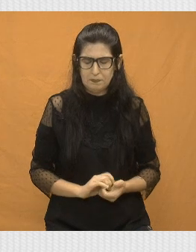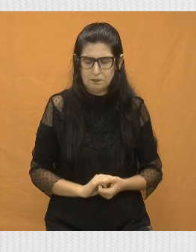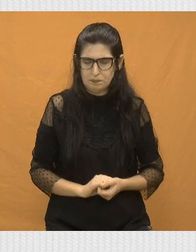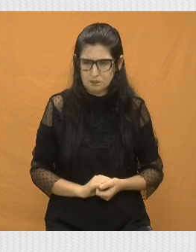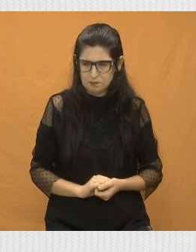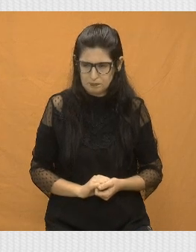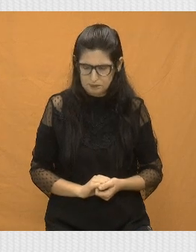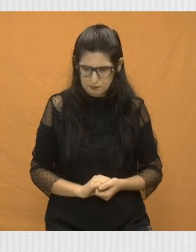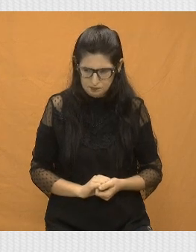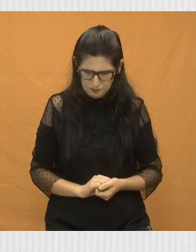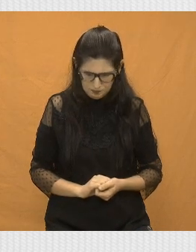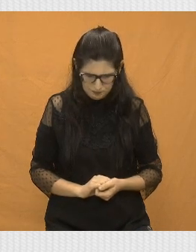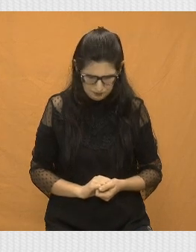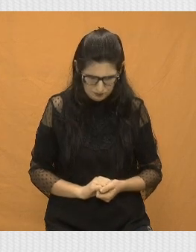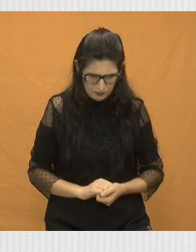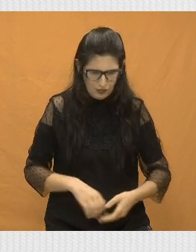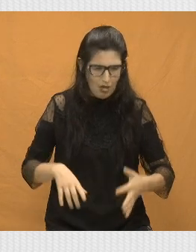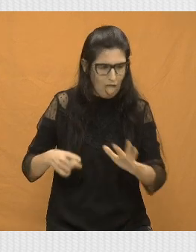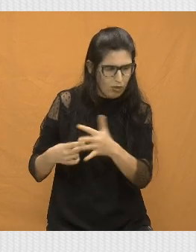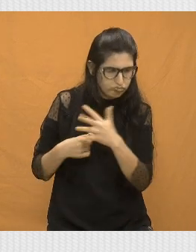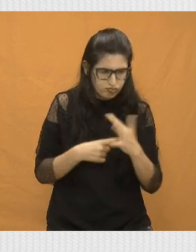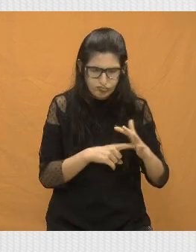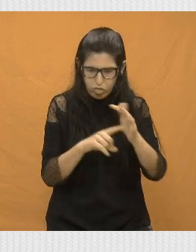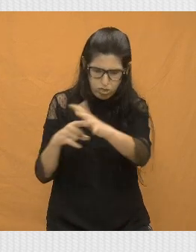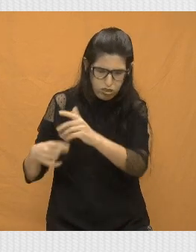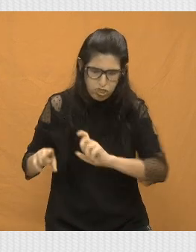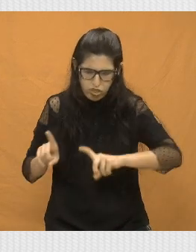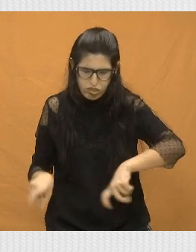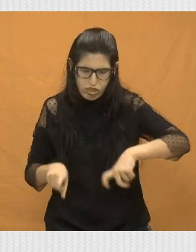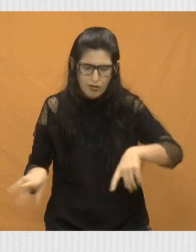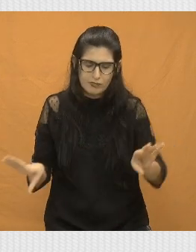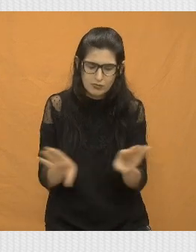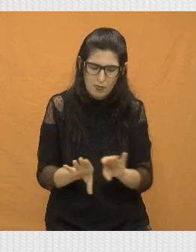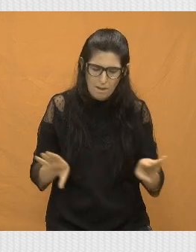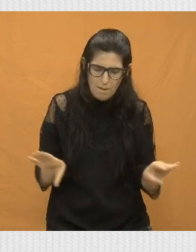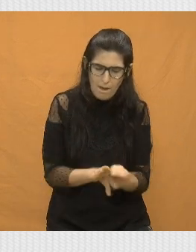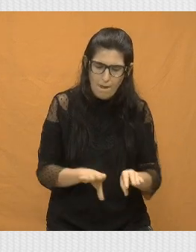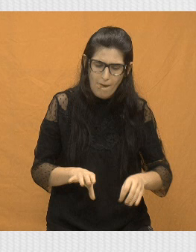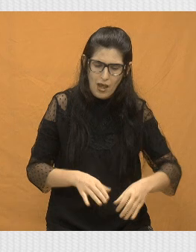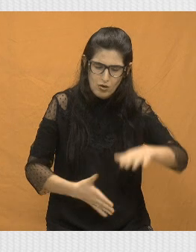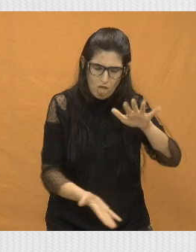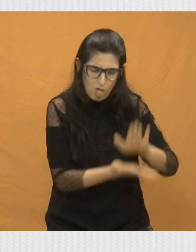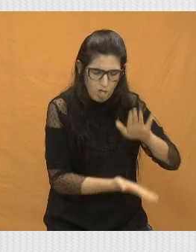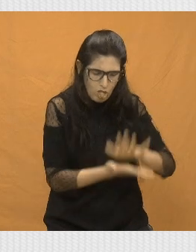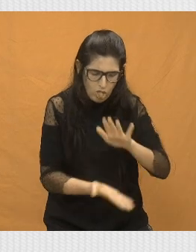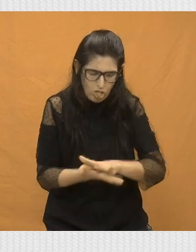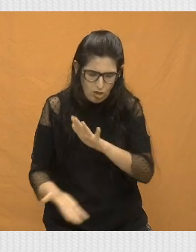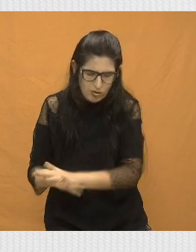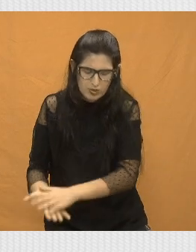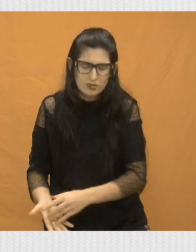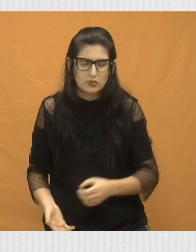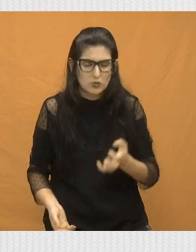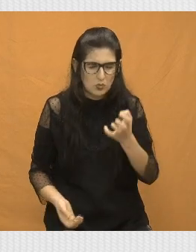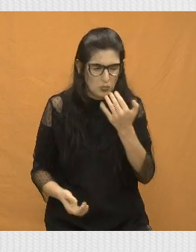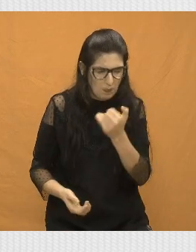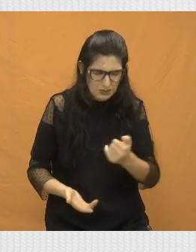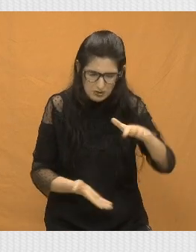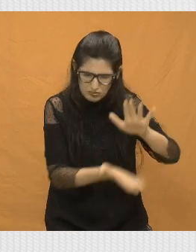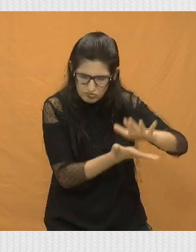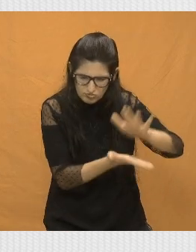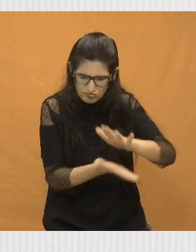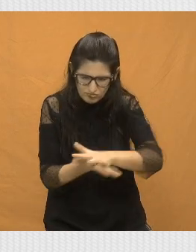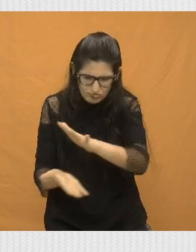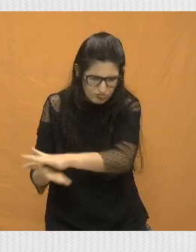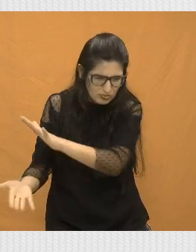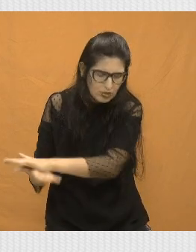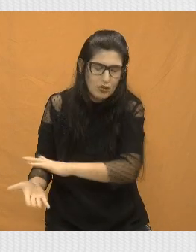Receita de patrulha agrícola mecanizada, receita de aterro sanitário, receita de estacionamento rotativo. Então, são